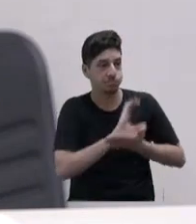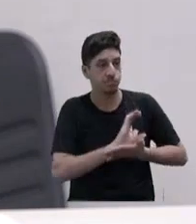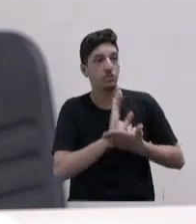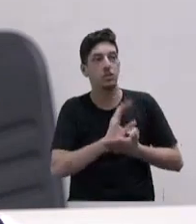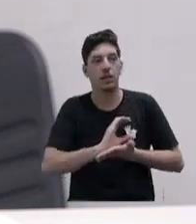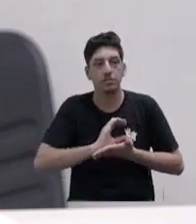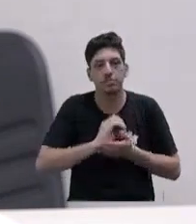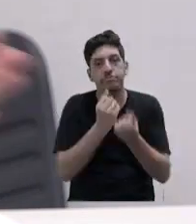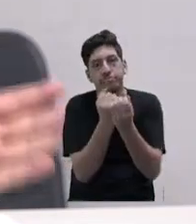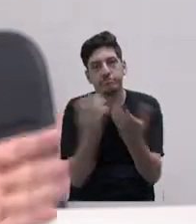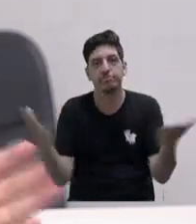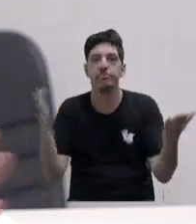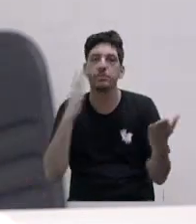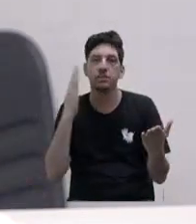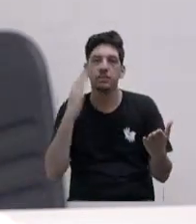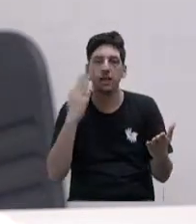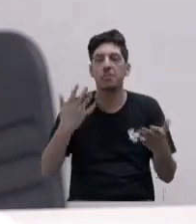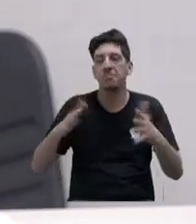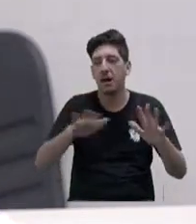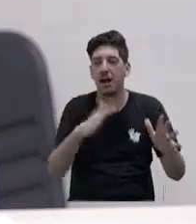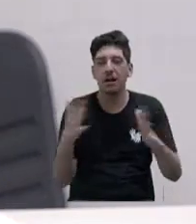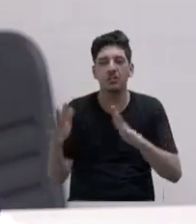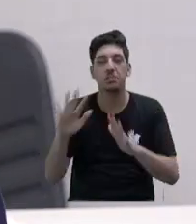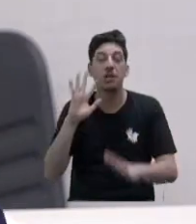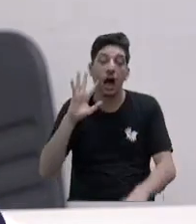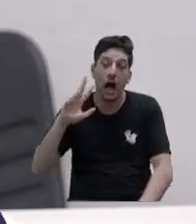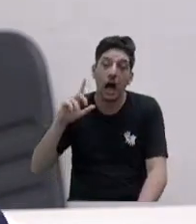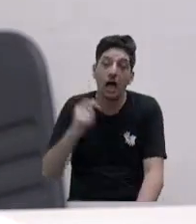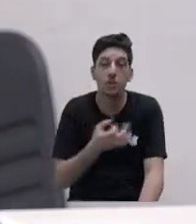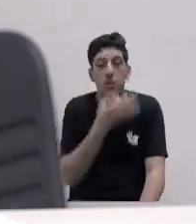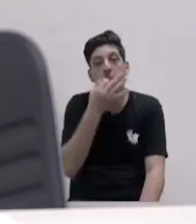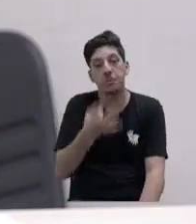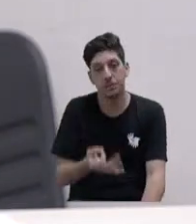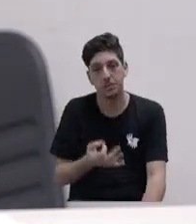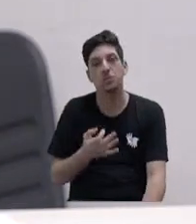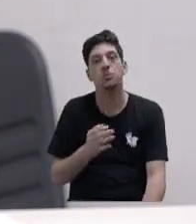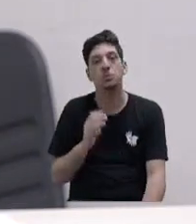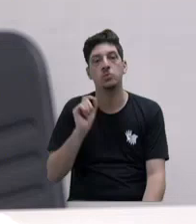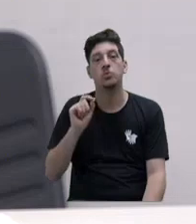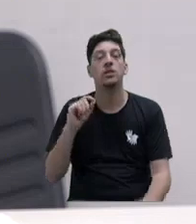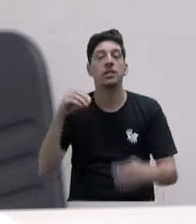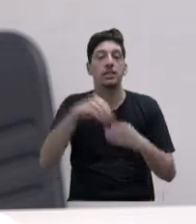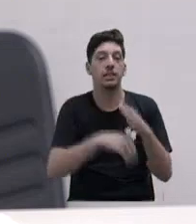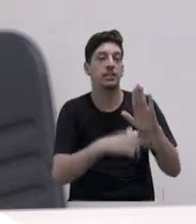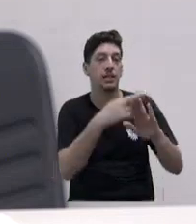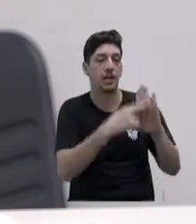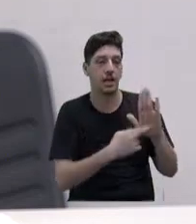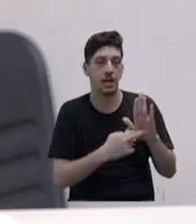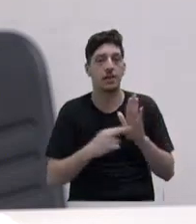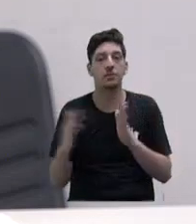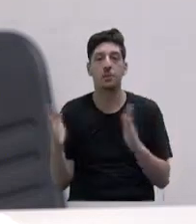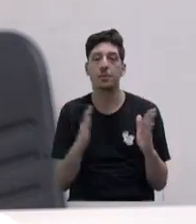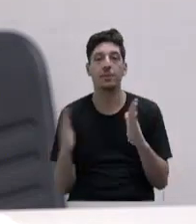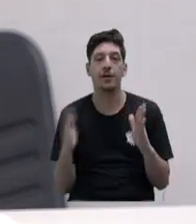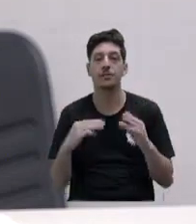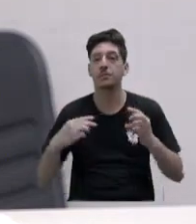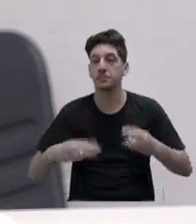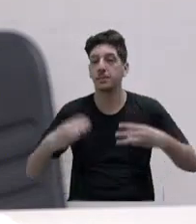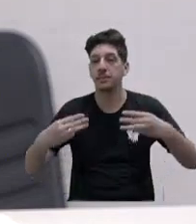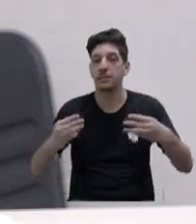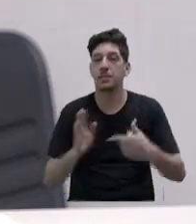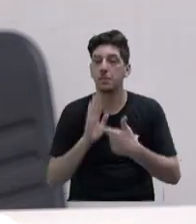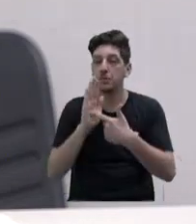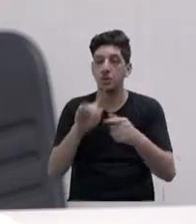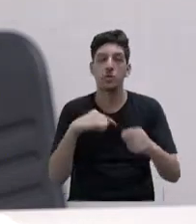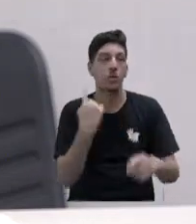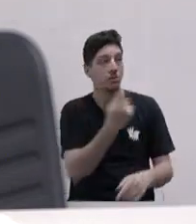que é mais ou menos um cronograma que eu posso dizer dentro do que está colocado na normativa dos prazos que o Ministério está colocando para a gente, e a gente